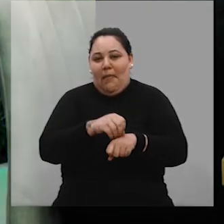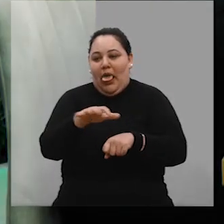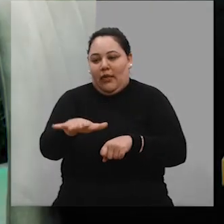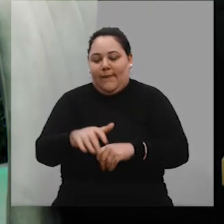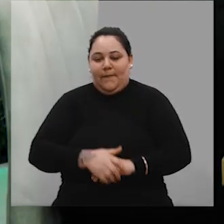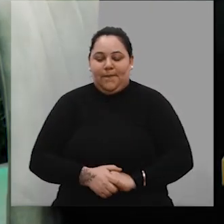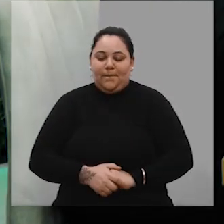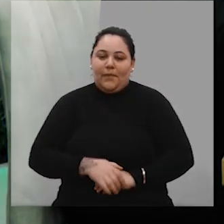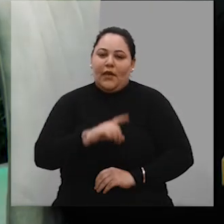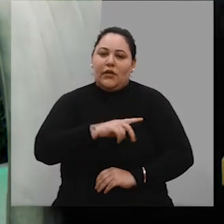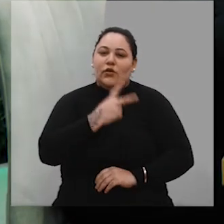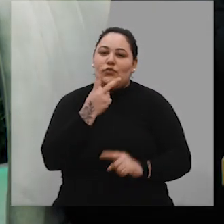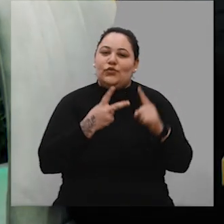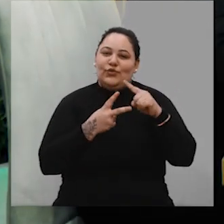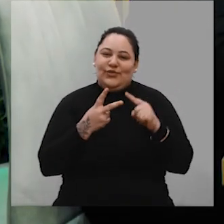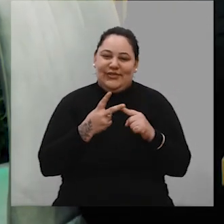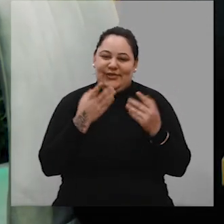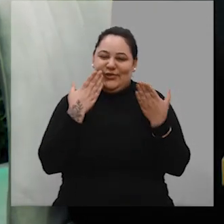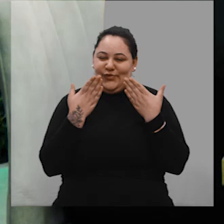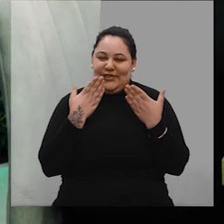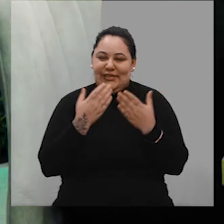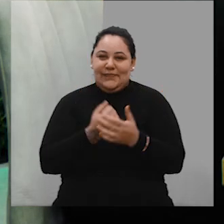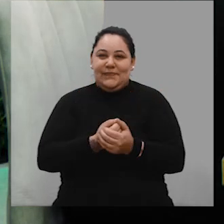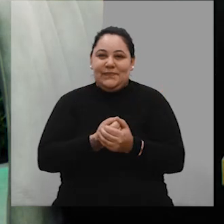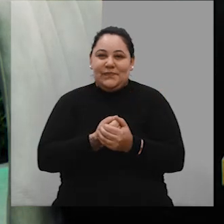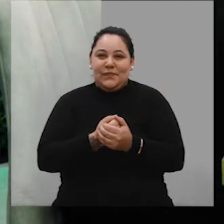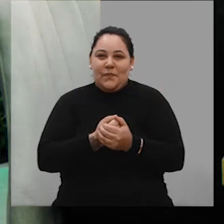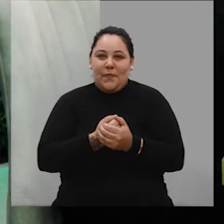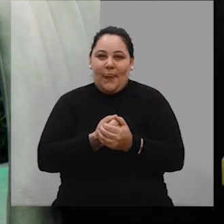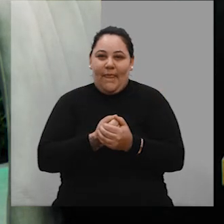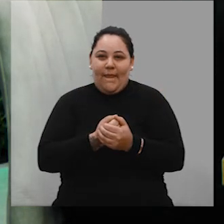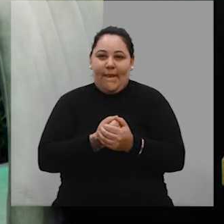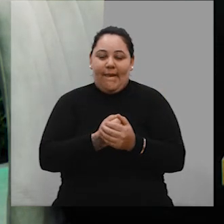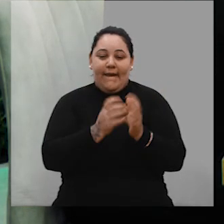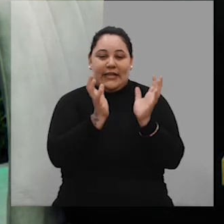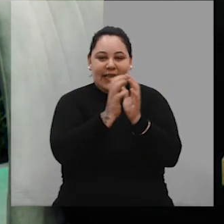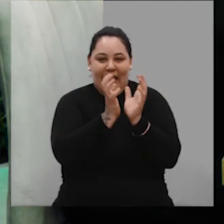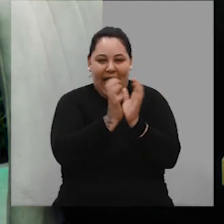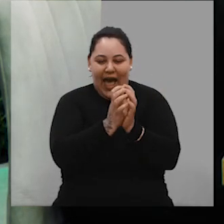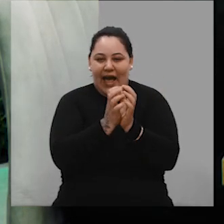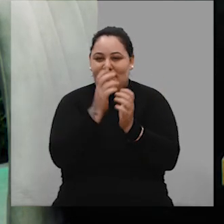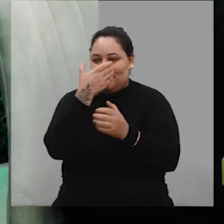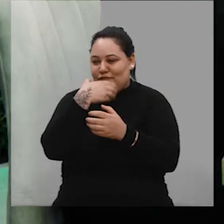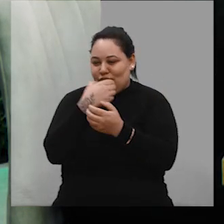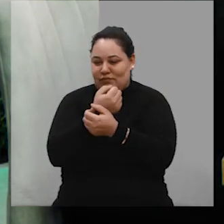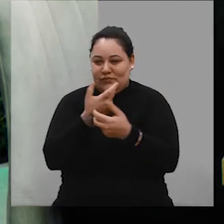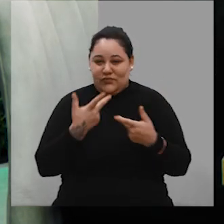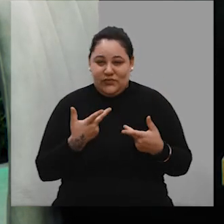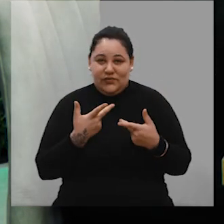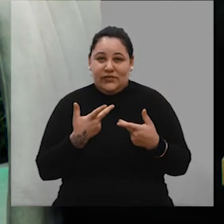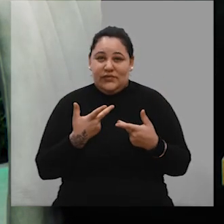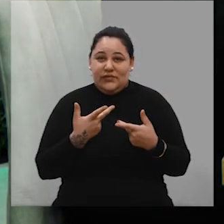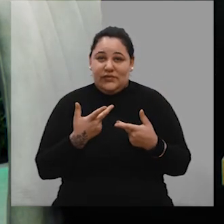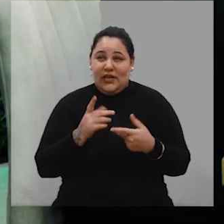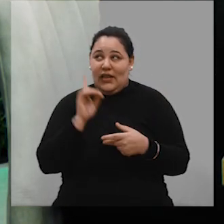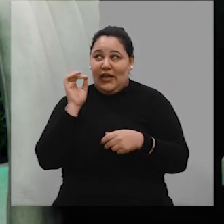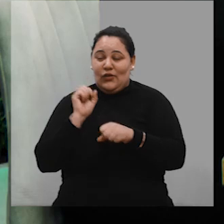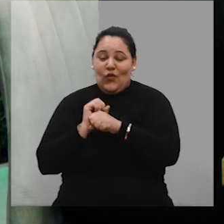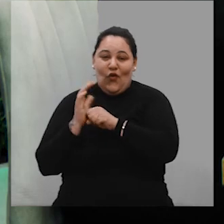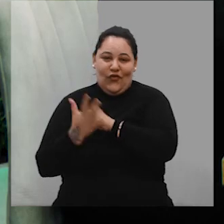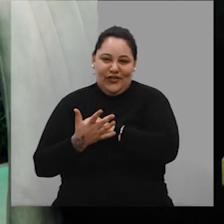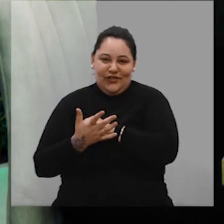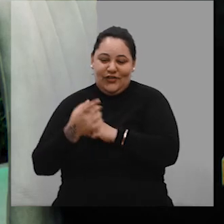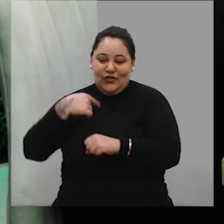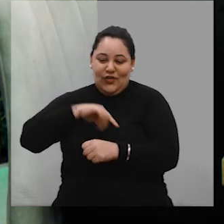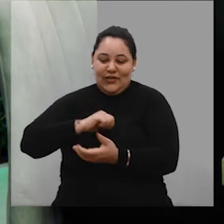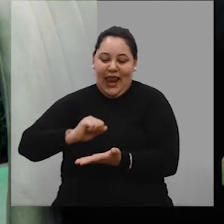2 dúvidas aqui, que provavelmente são dúvidas até das pessoas. Essas saladas, essas verduras, essas frutas, você disse lá na pandemia, a gente lavava.